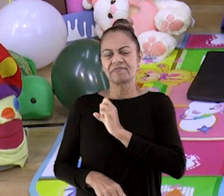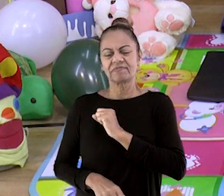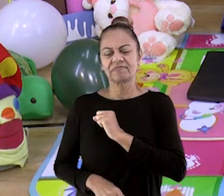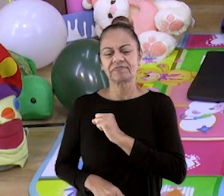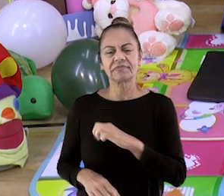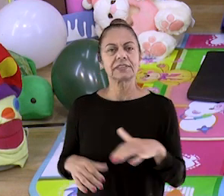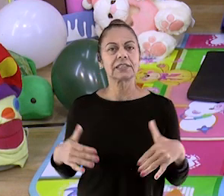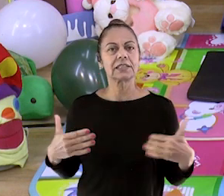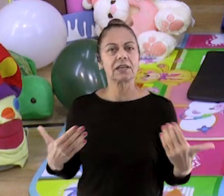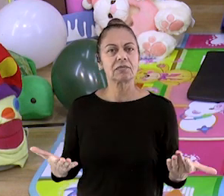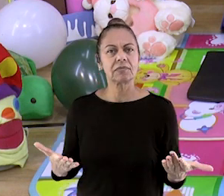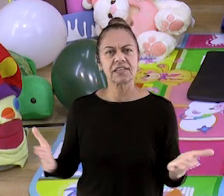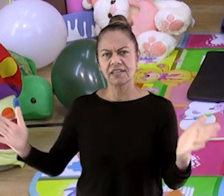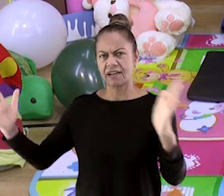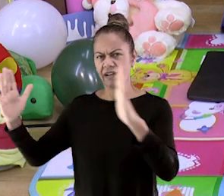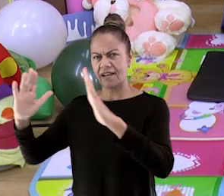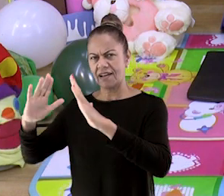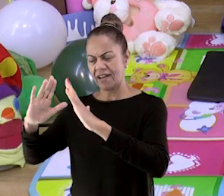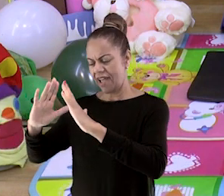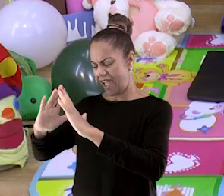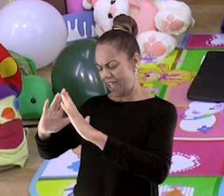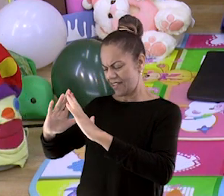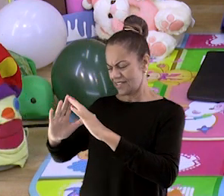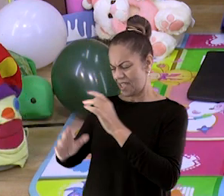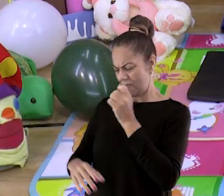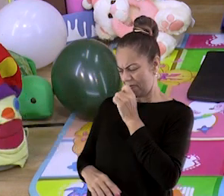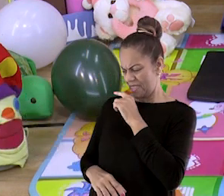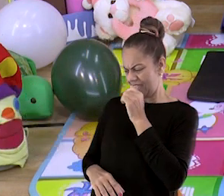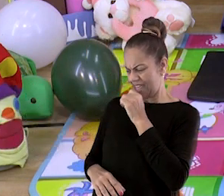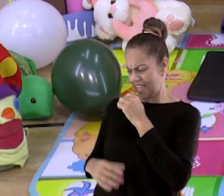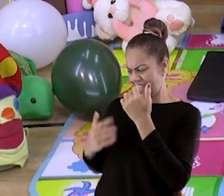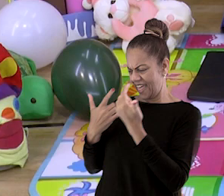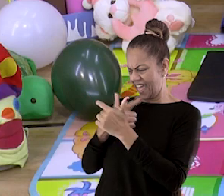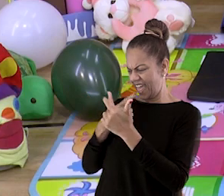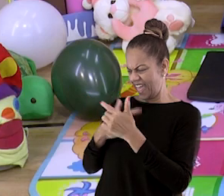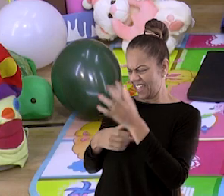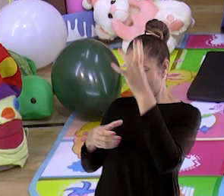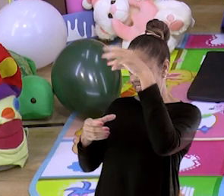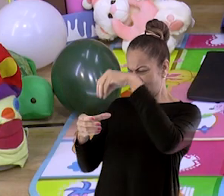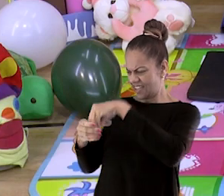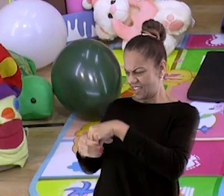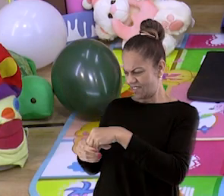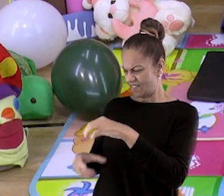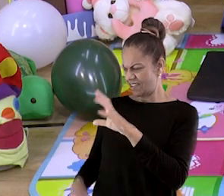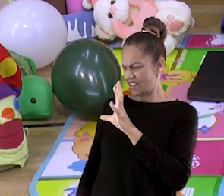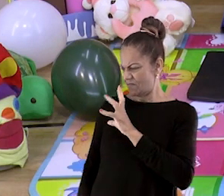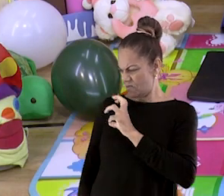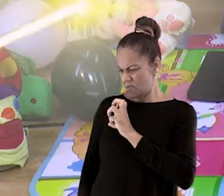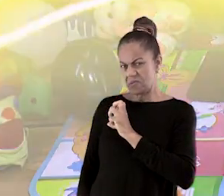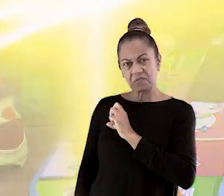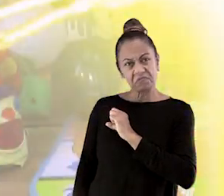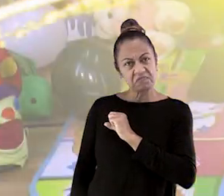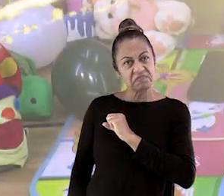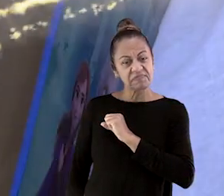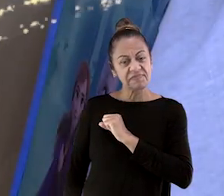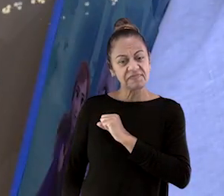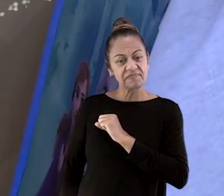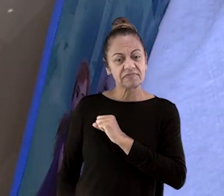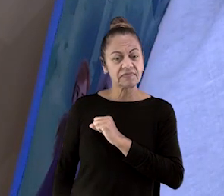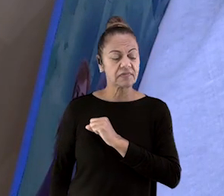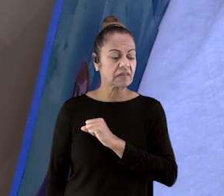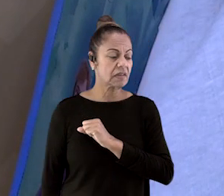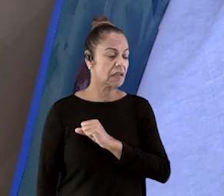que essa casa engraçada tem coração casa engraçada tem coração amor no coração